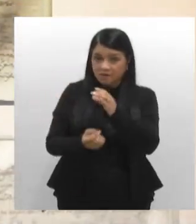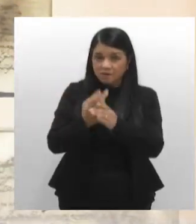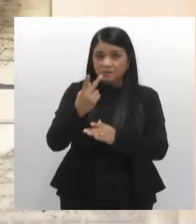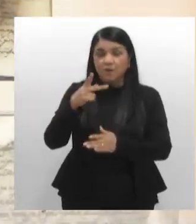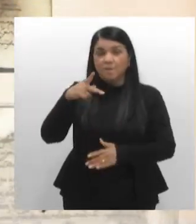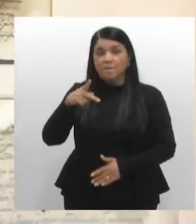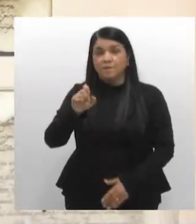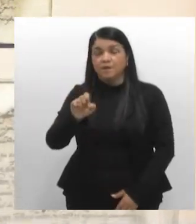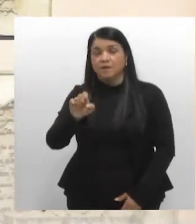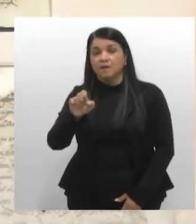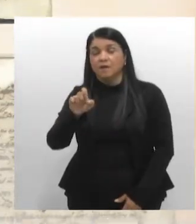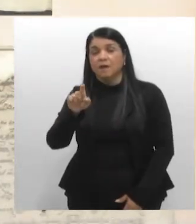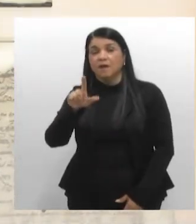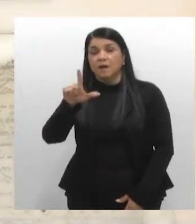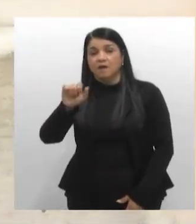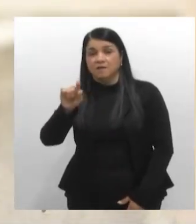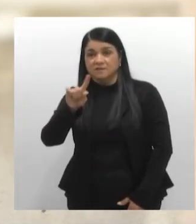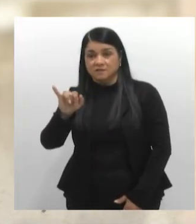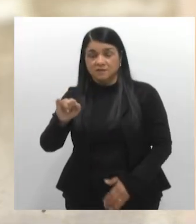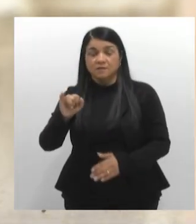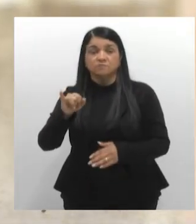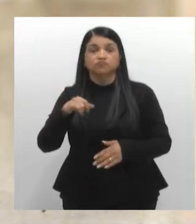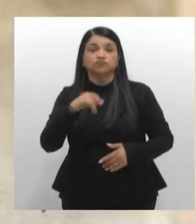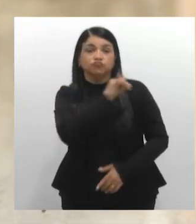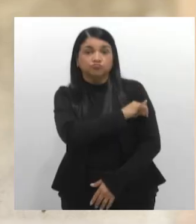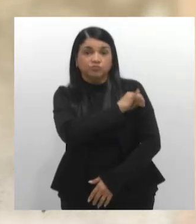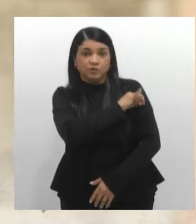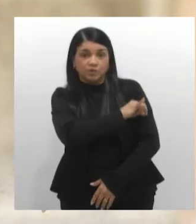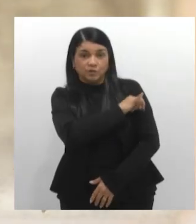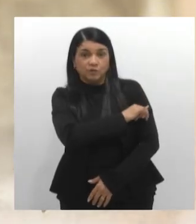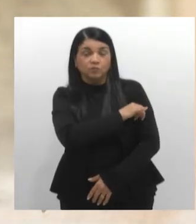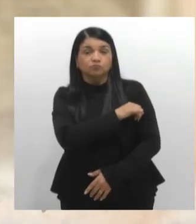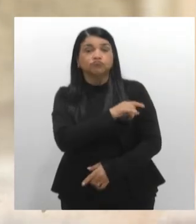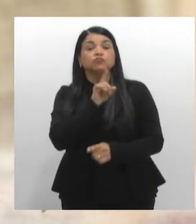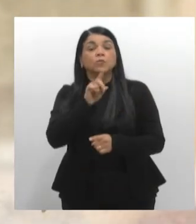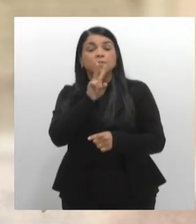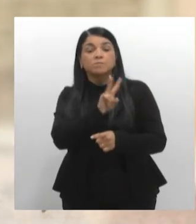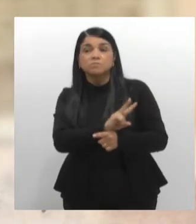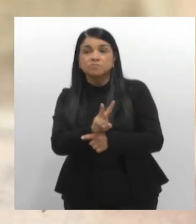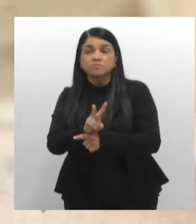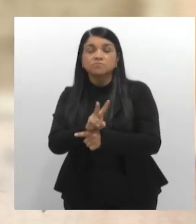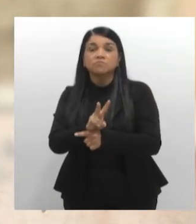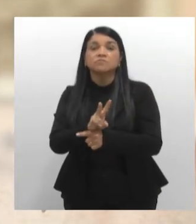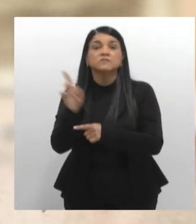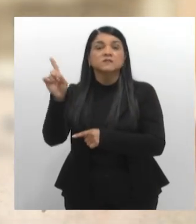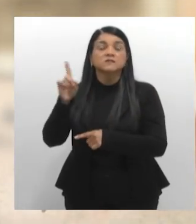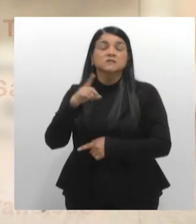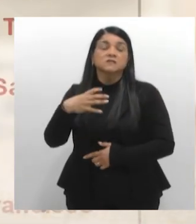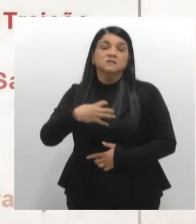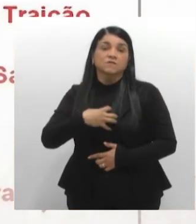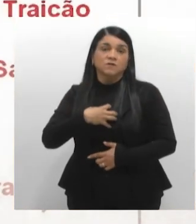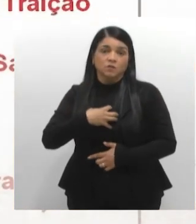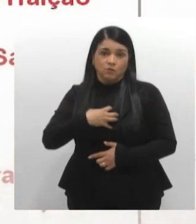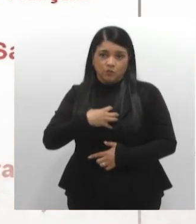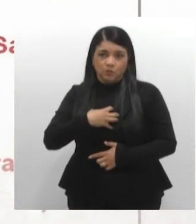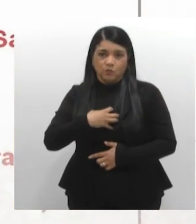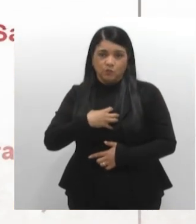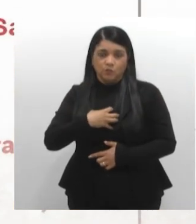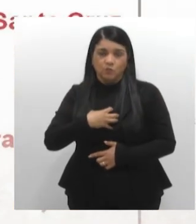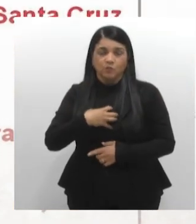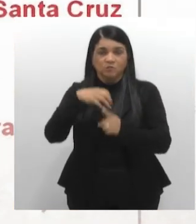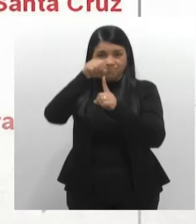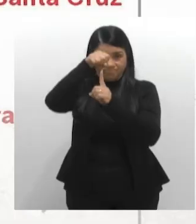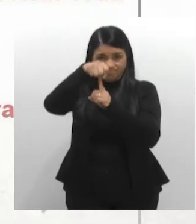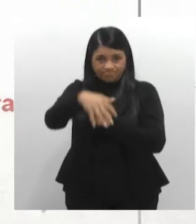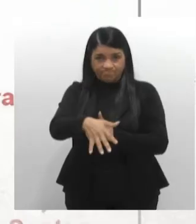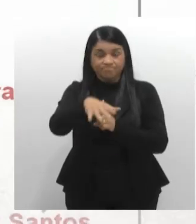São Sebastião do Rio de Janeiro, permanecendo sob a jurisdição da Diocese de São Salvador da Bahia. Sua abrangência se